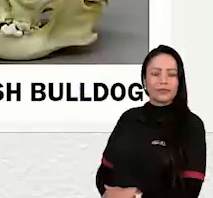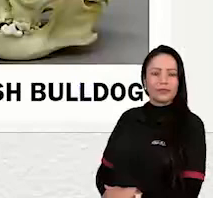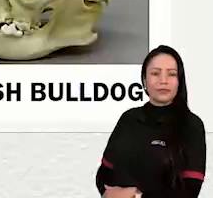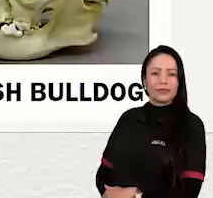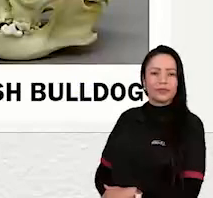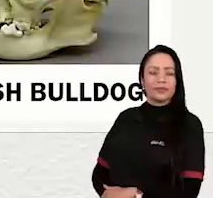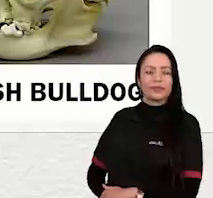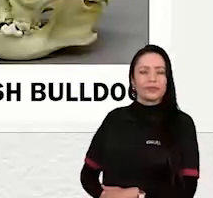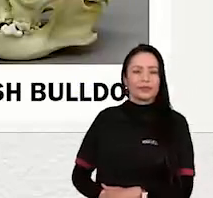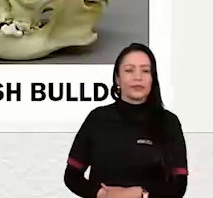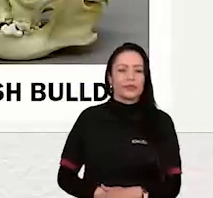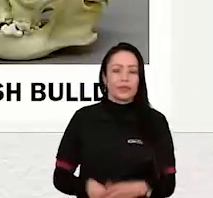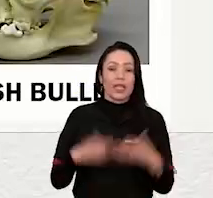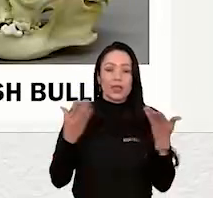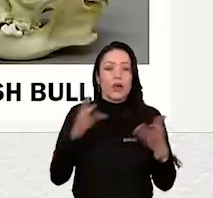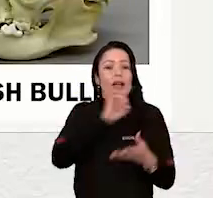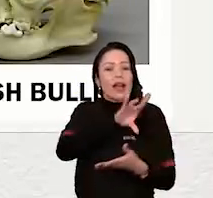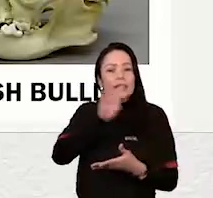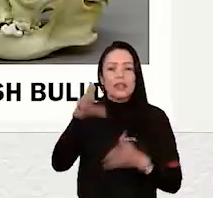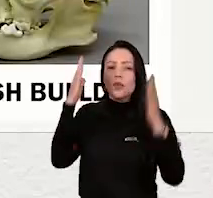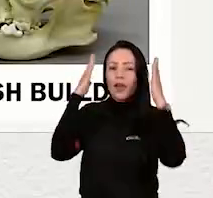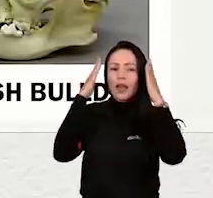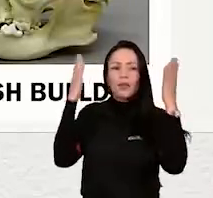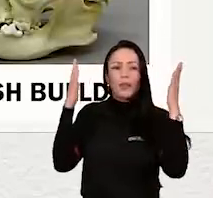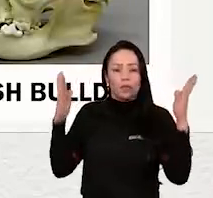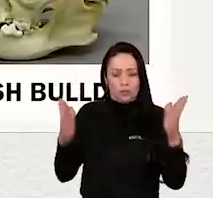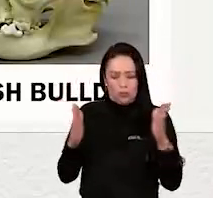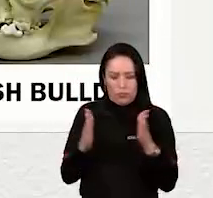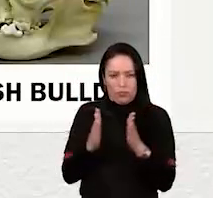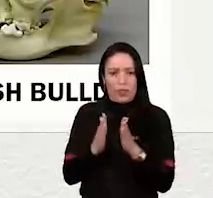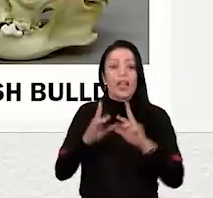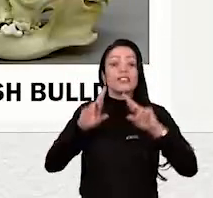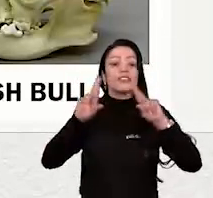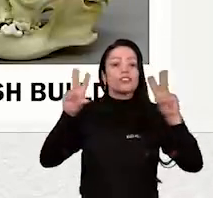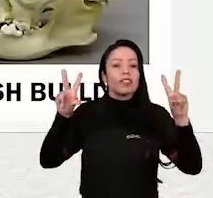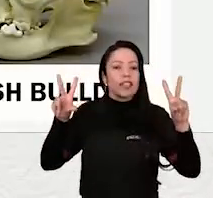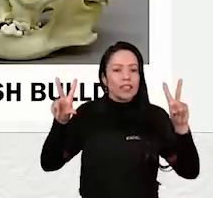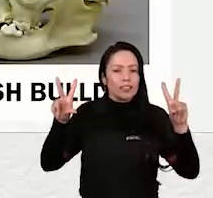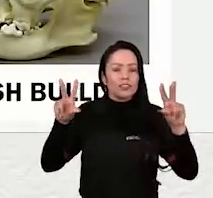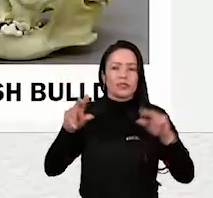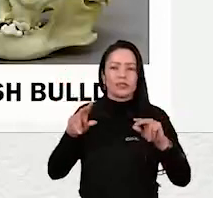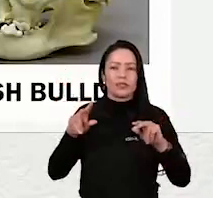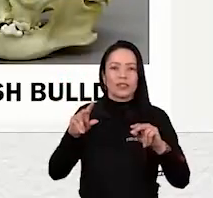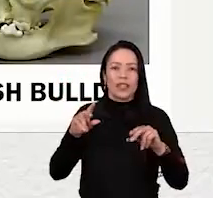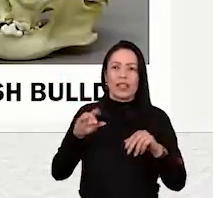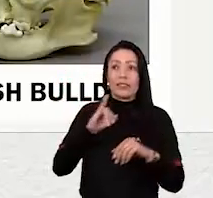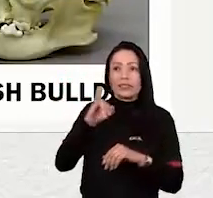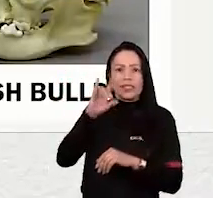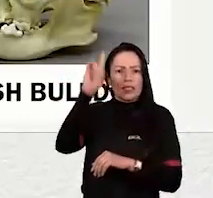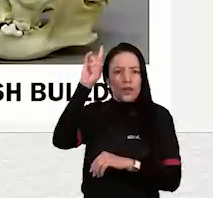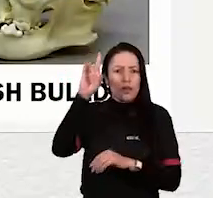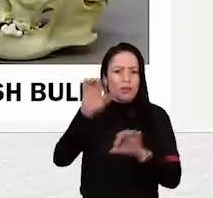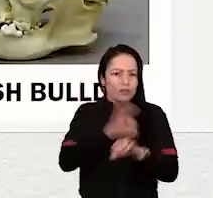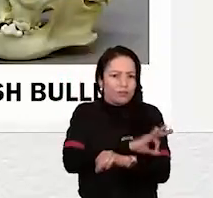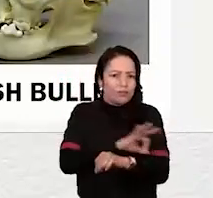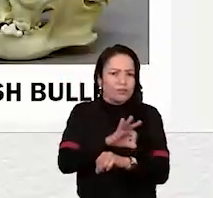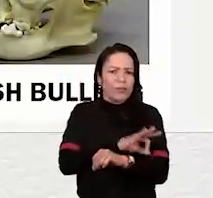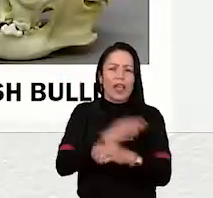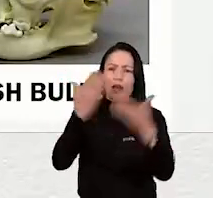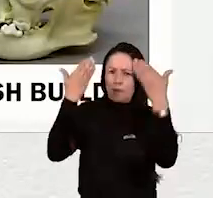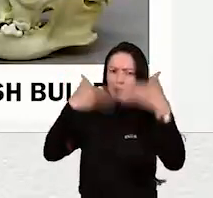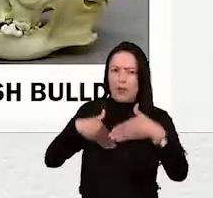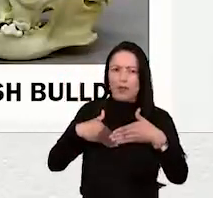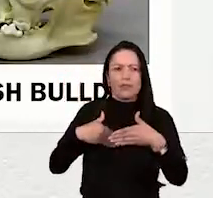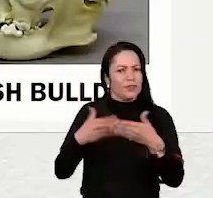bulldog inglês, né? Se isso fosse feito se Deus fosse um arquiteto, isso é a comprovação científica de que